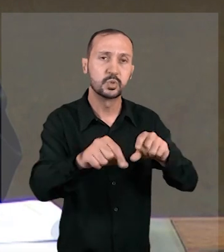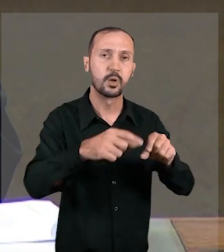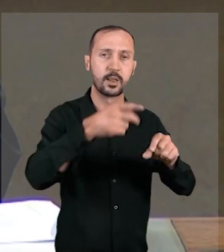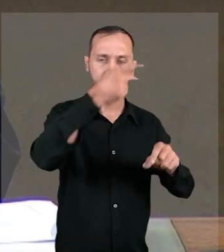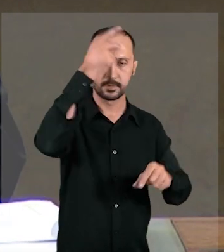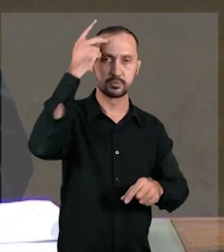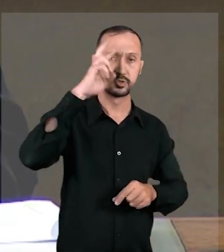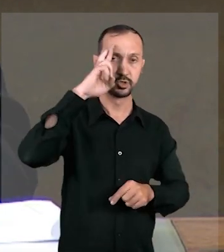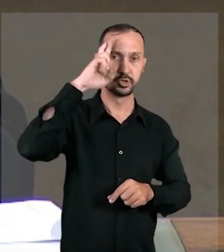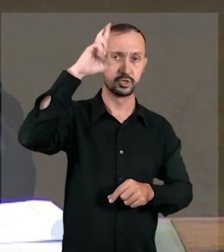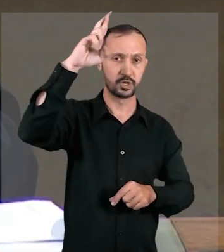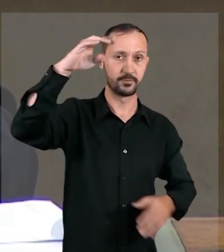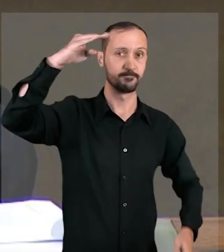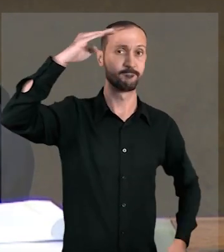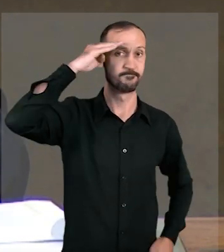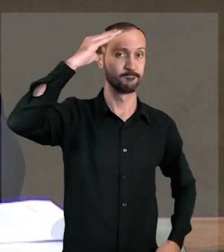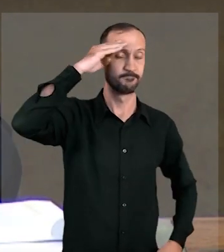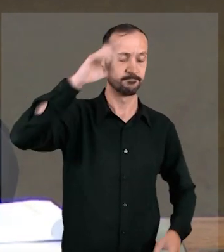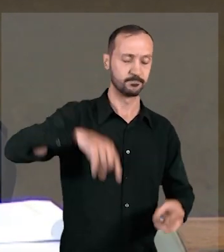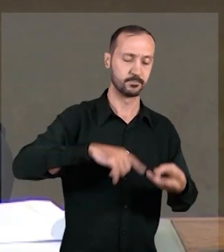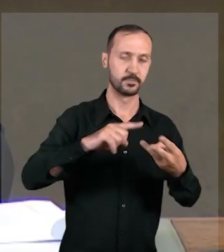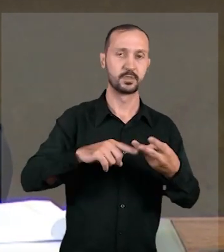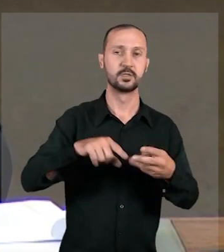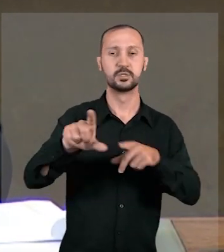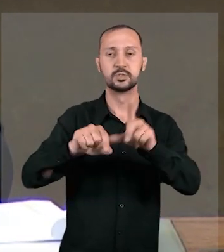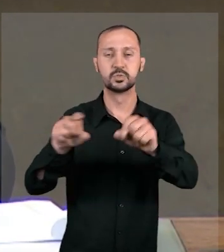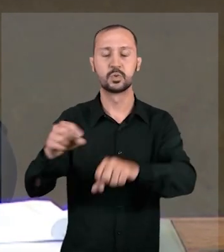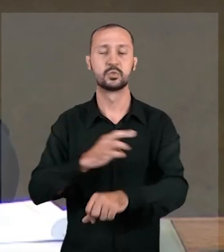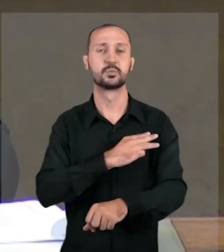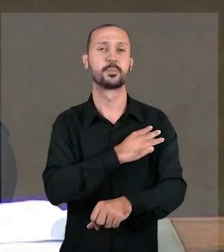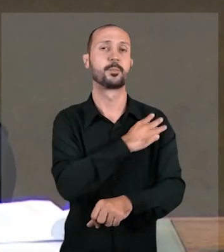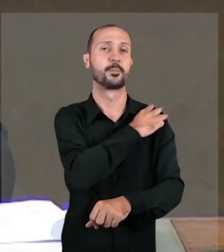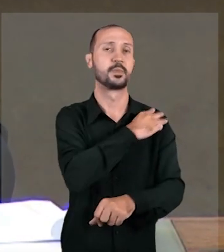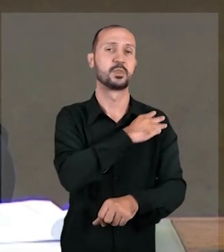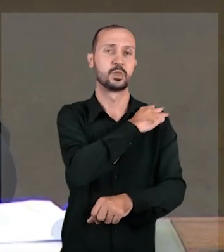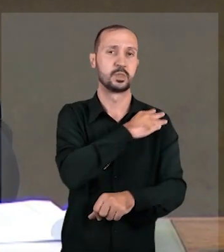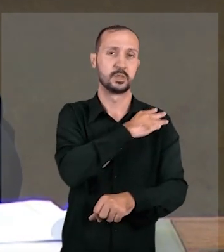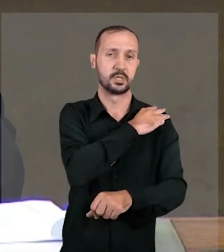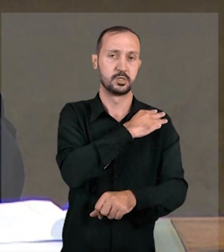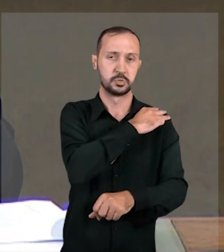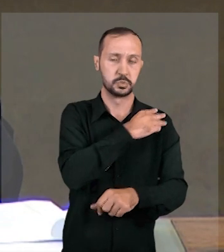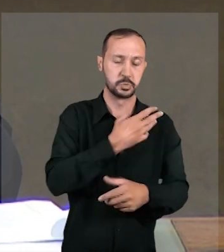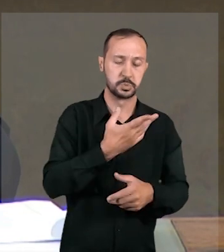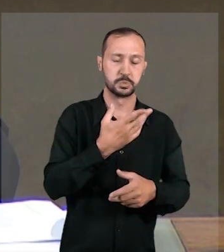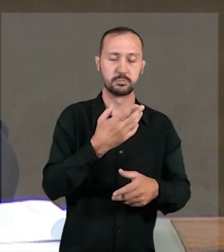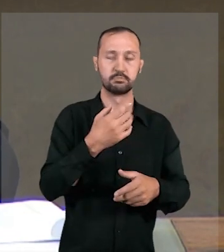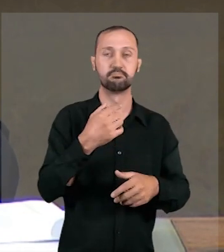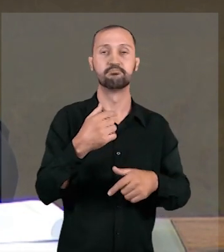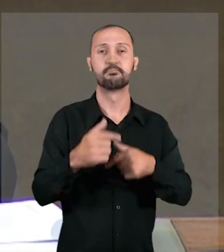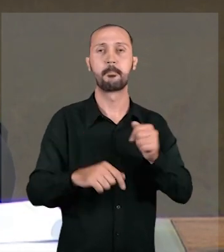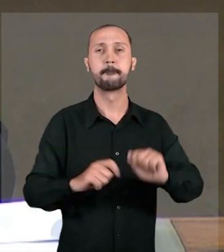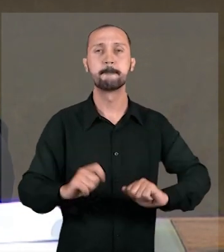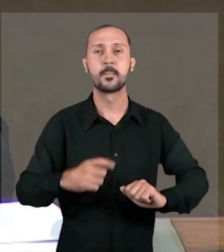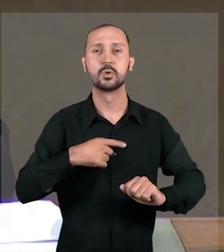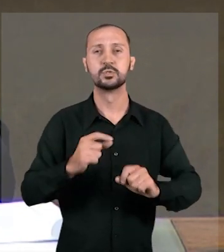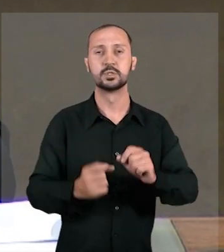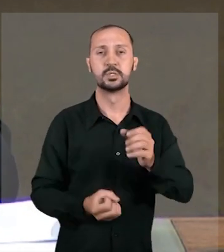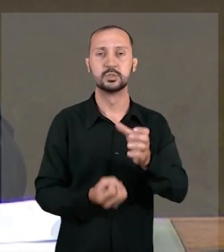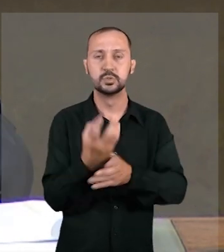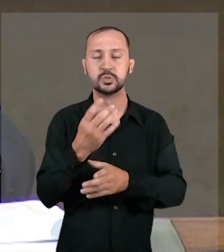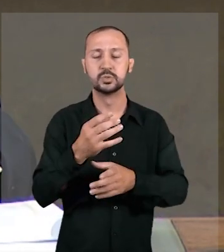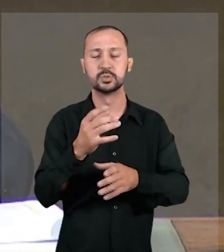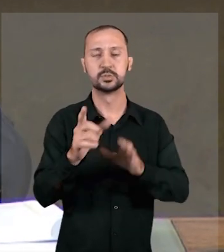Forças Armadas, ele é que nomeia os ministros dos tribunais superiores, ele pode ter iniciativa de